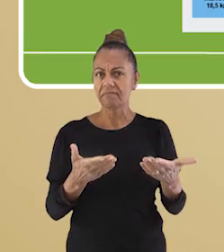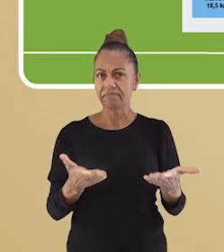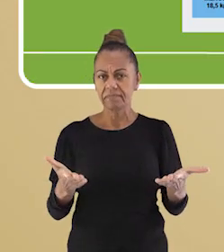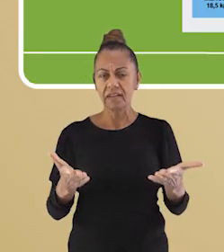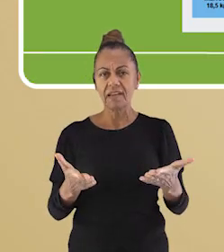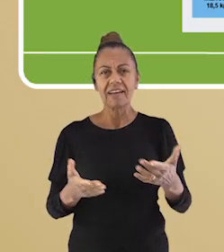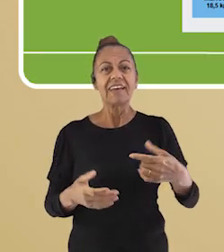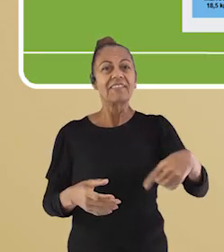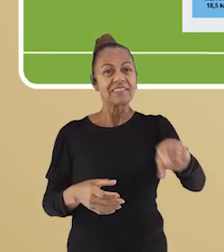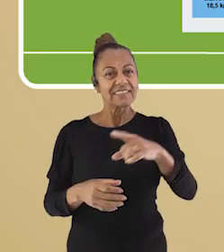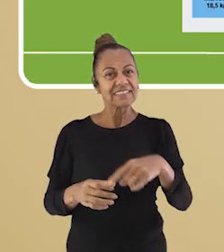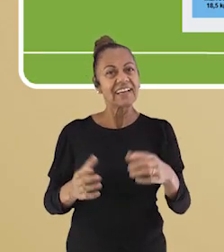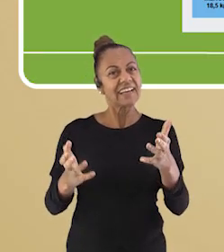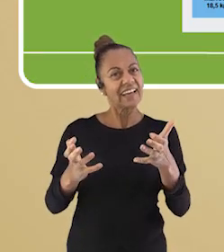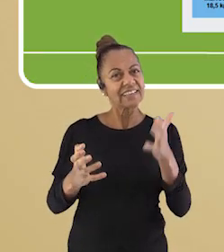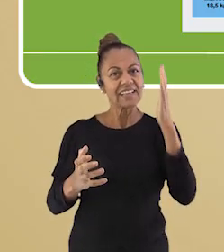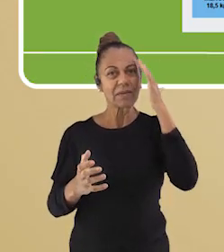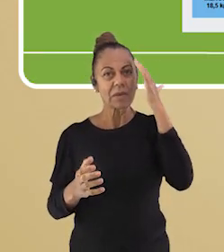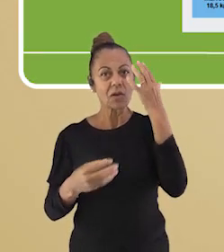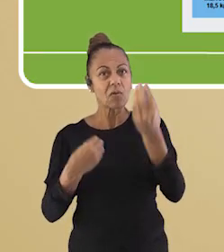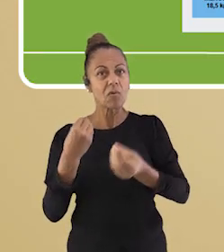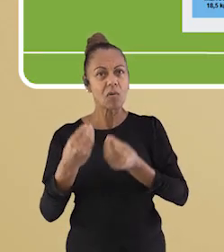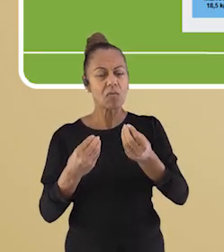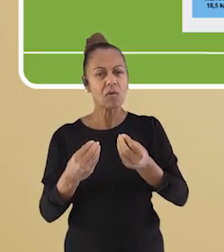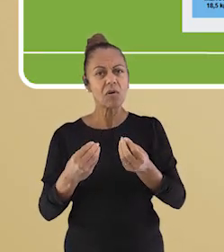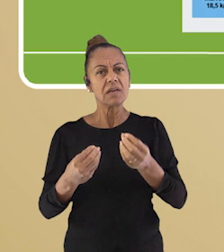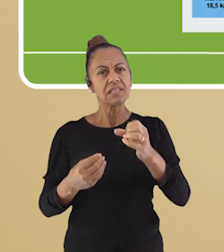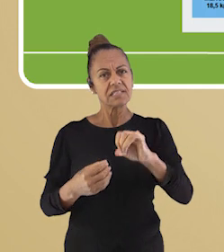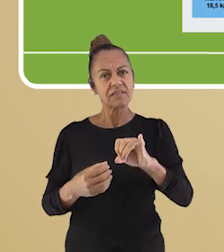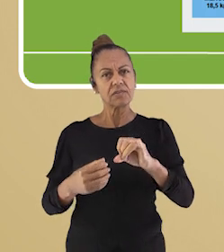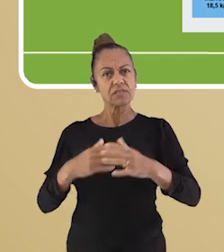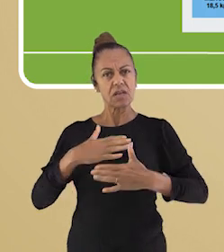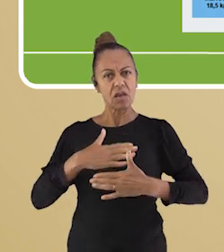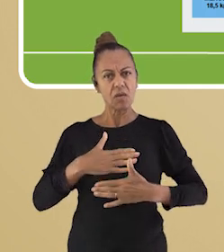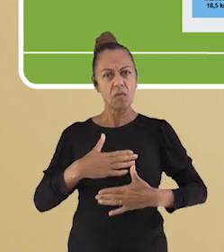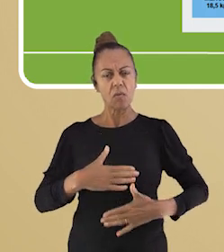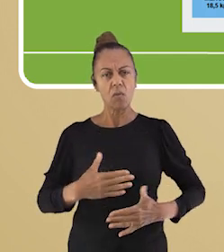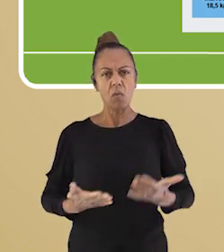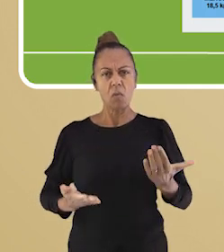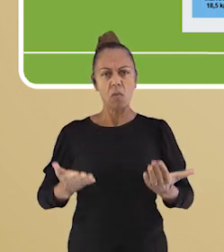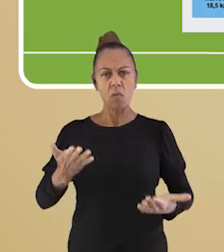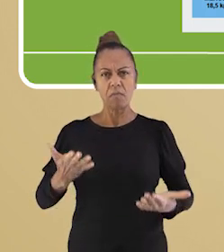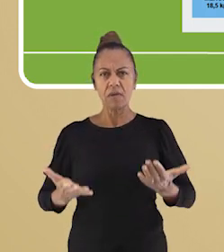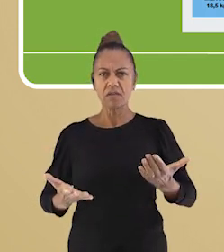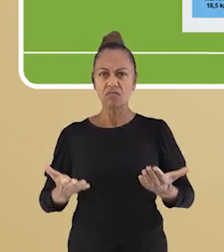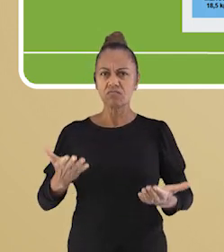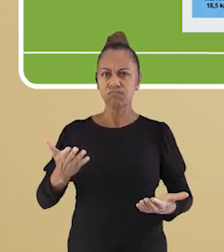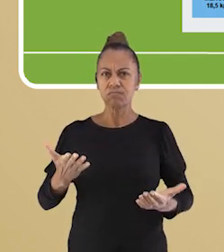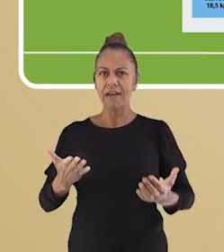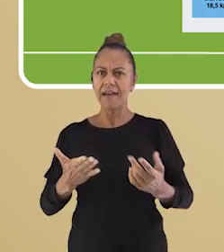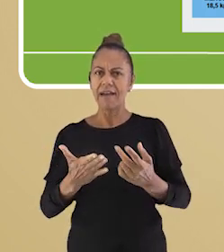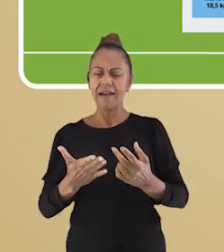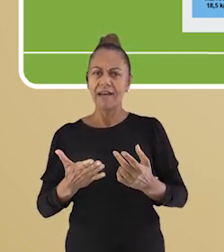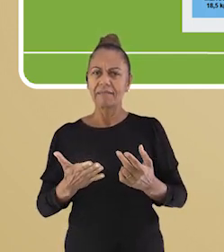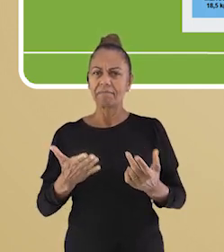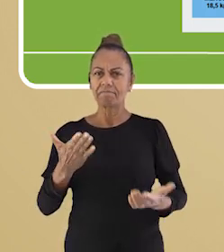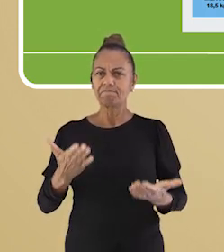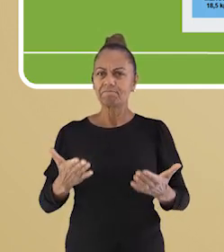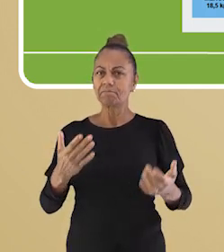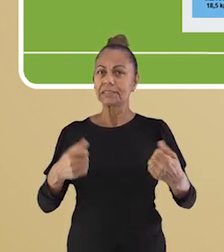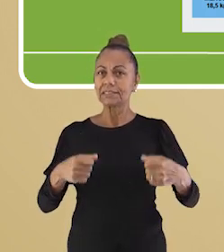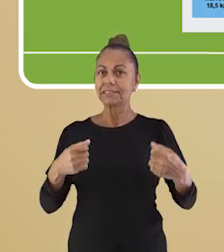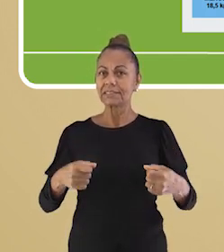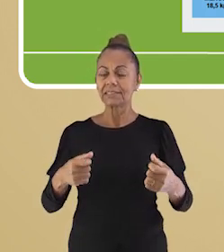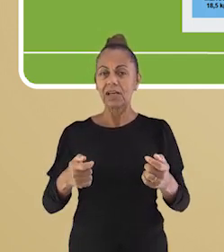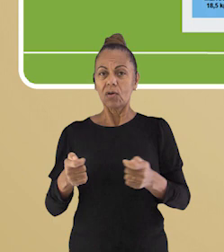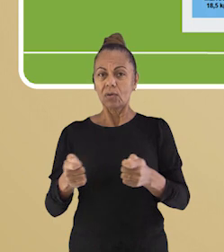Mas vocês sabem o que fazer para saber se você está acima do peso ou obeso? A melhor forma de saber se